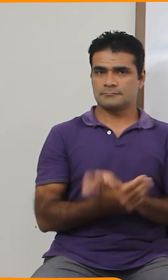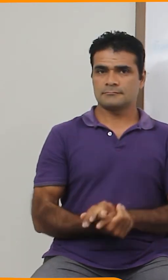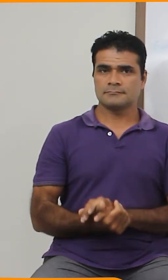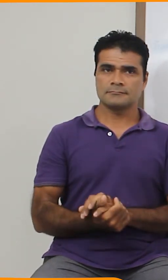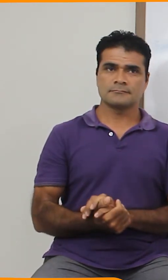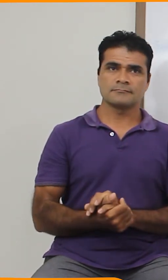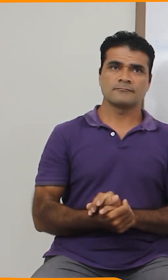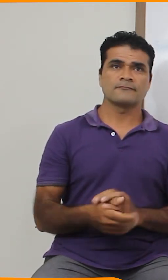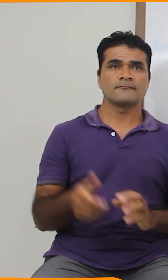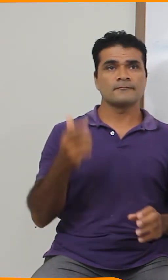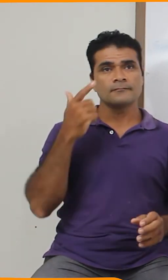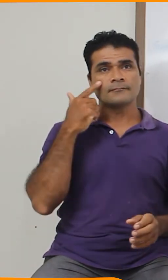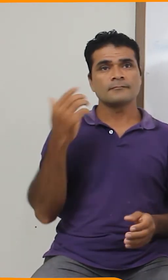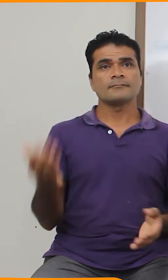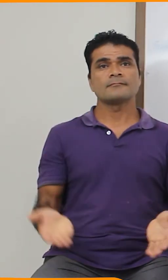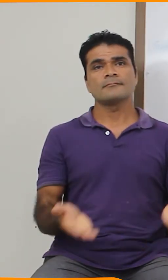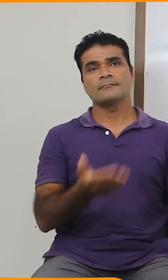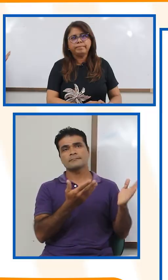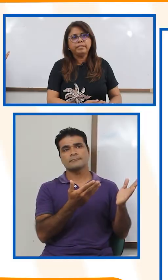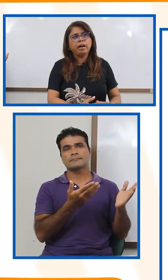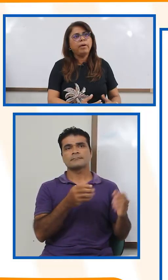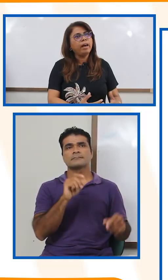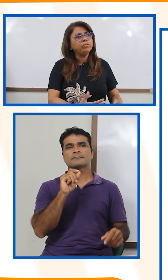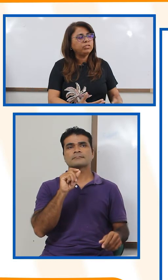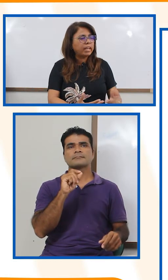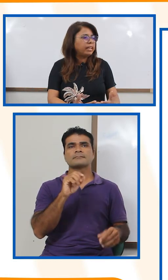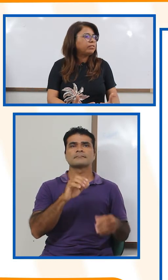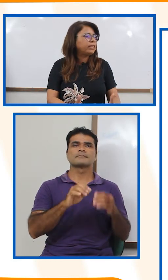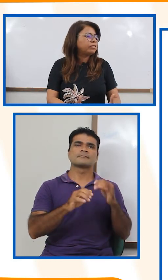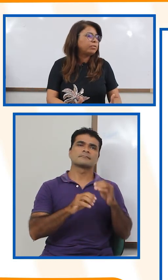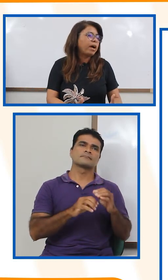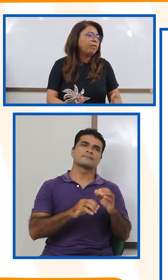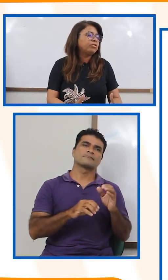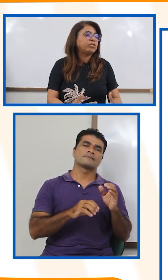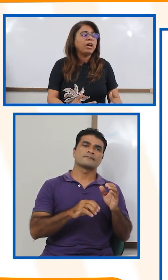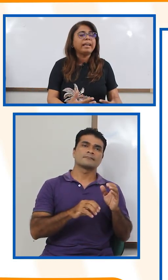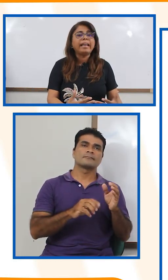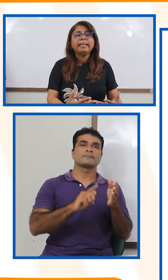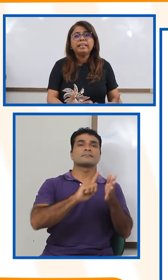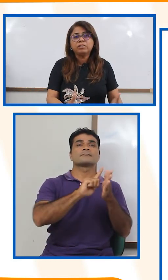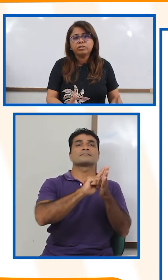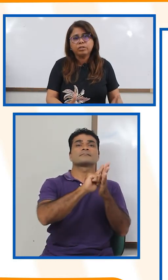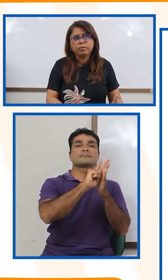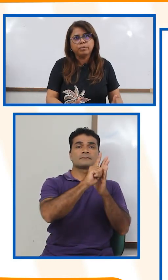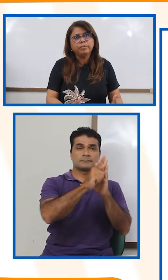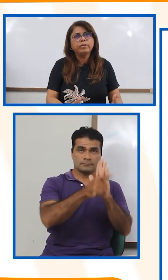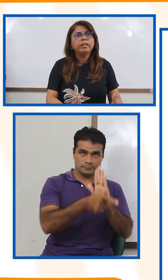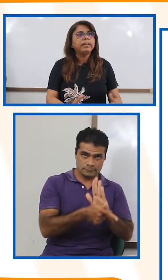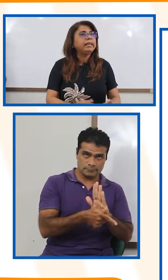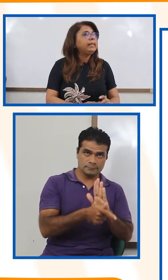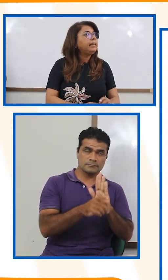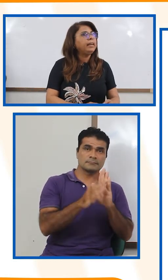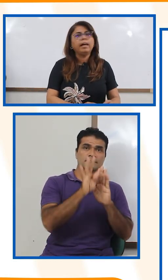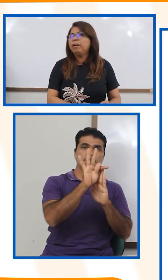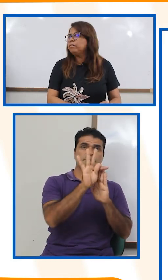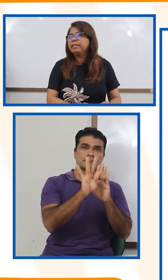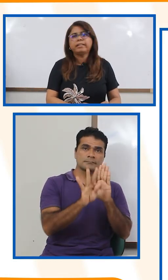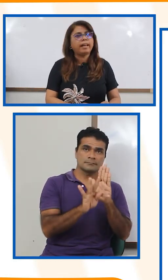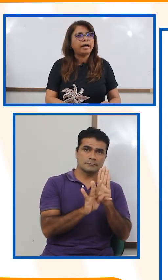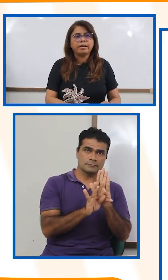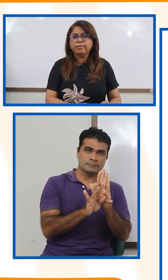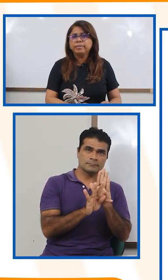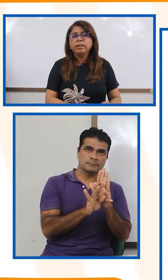aí o conceito de notícia. Então, é um gênero textual jornalístico e